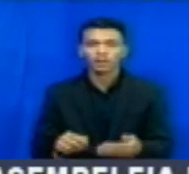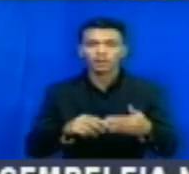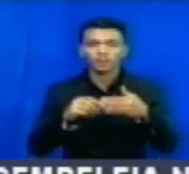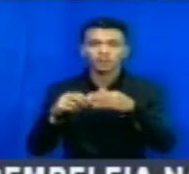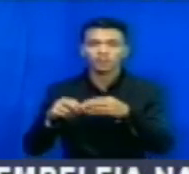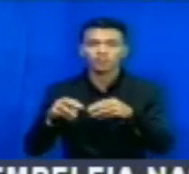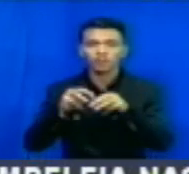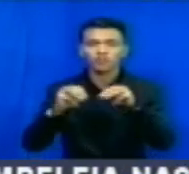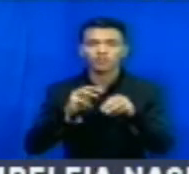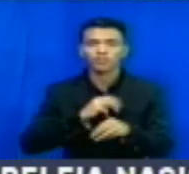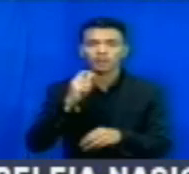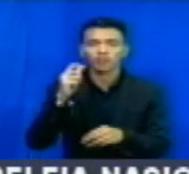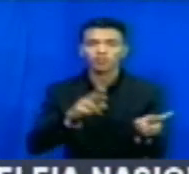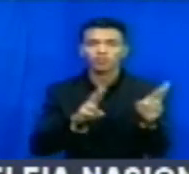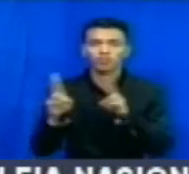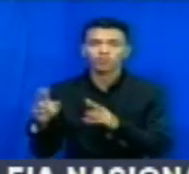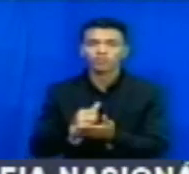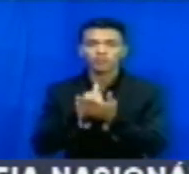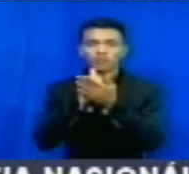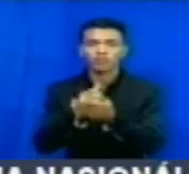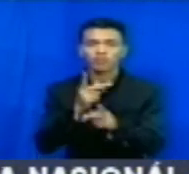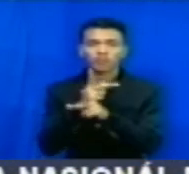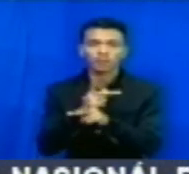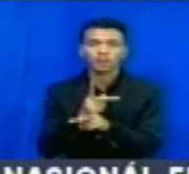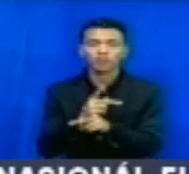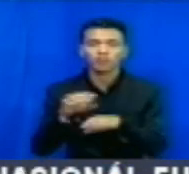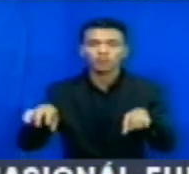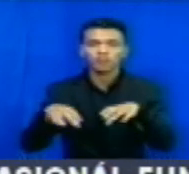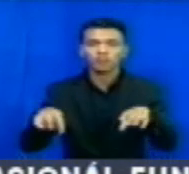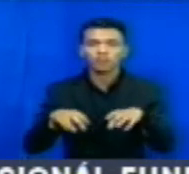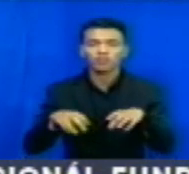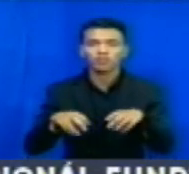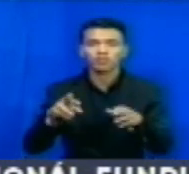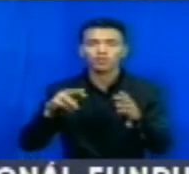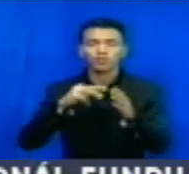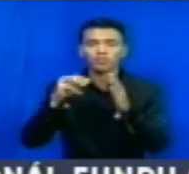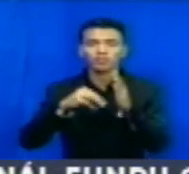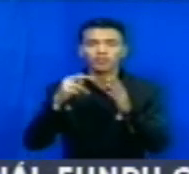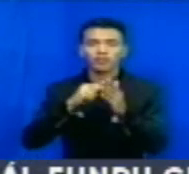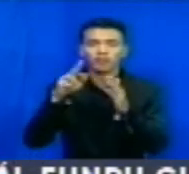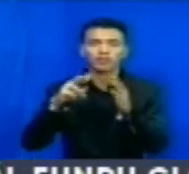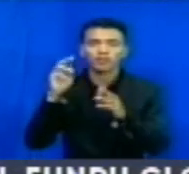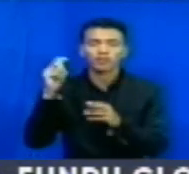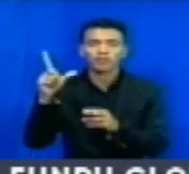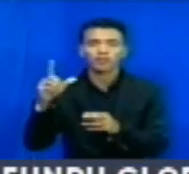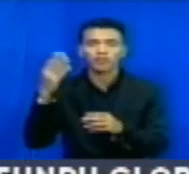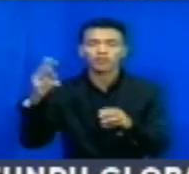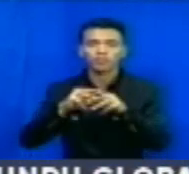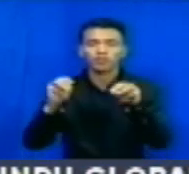Administração município Manatuto pronto facilita no assegura serviço mídia RTT linha em município